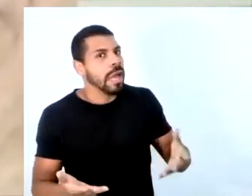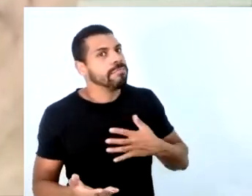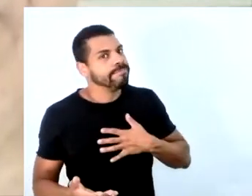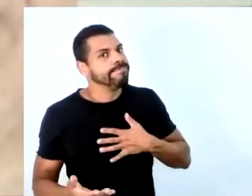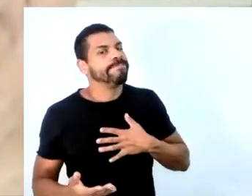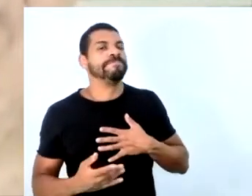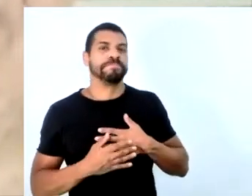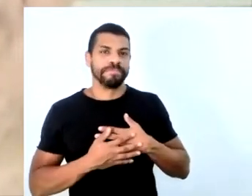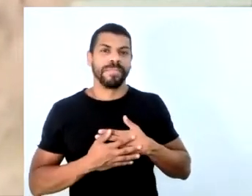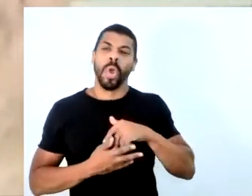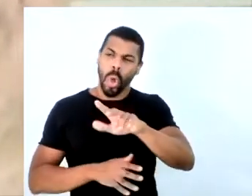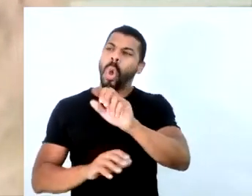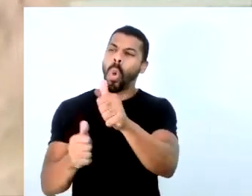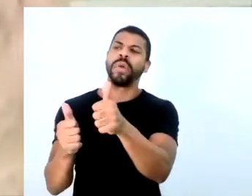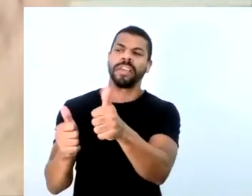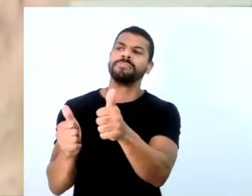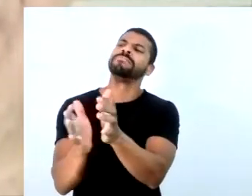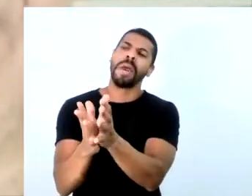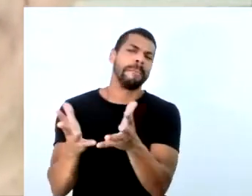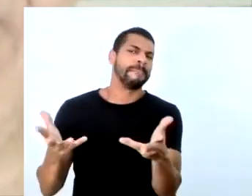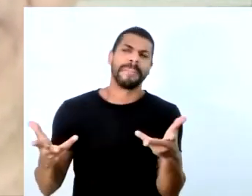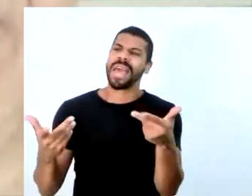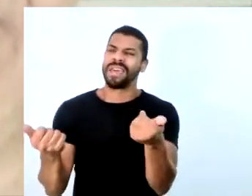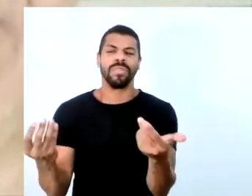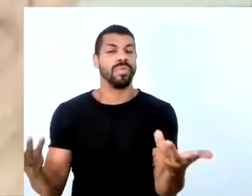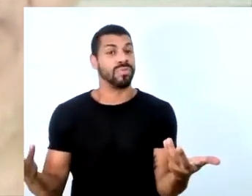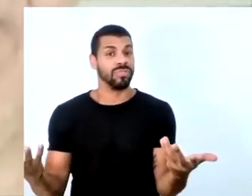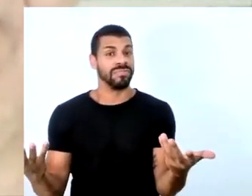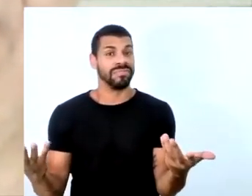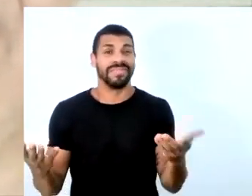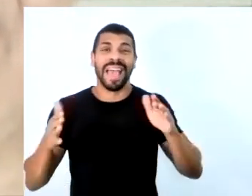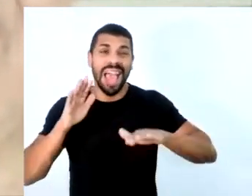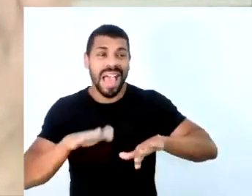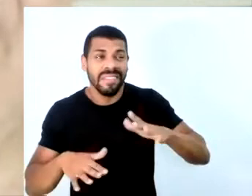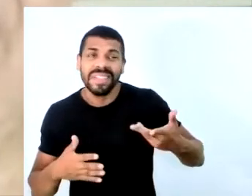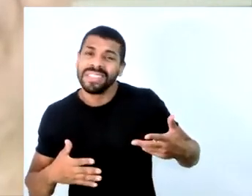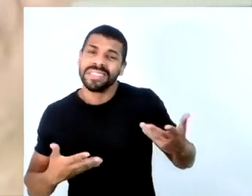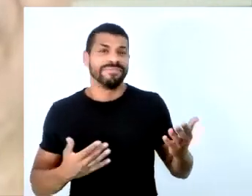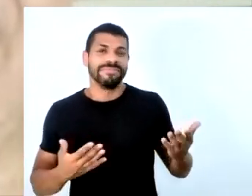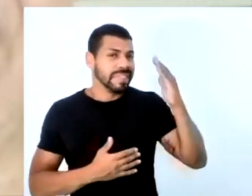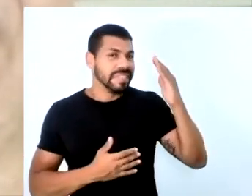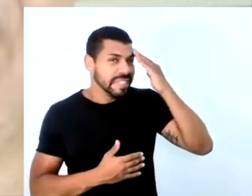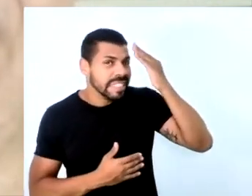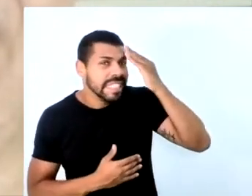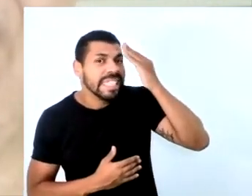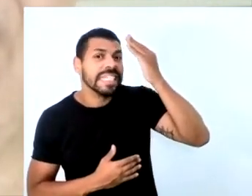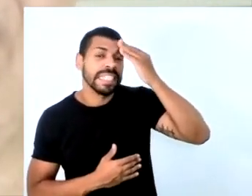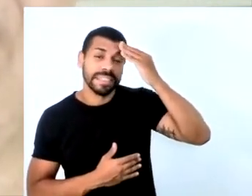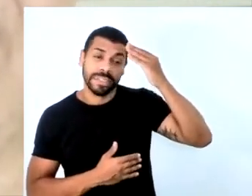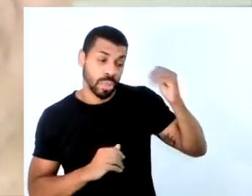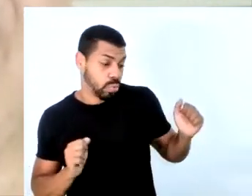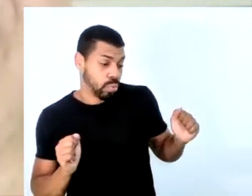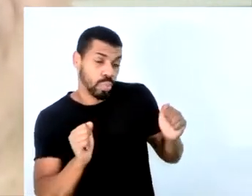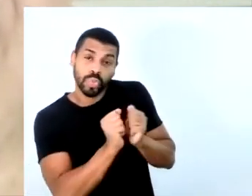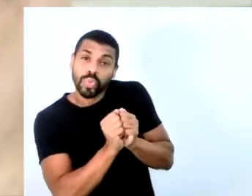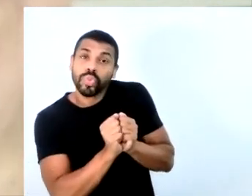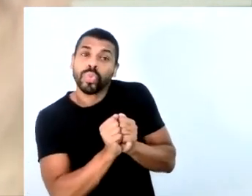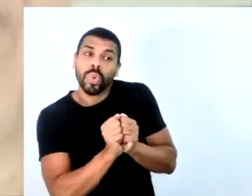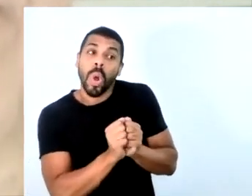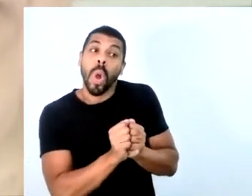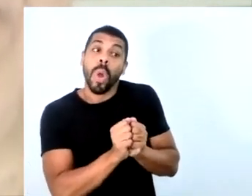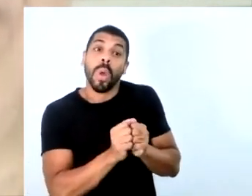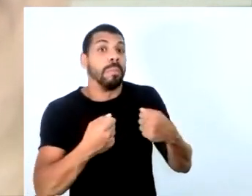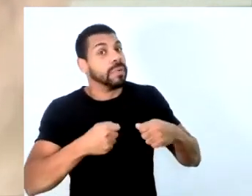equipe que entenda que você não está dizendo isso no lugar de cego, olha, eu sou muito incrível e acho que isso aqui não tem. Não,